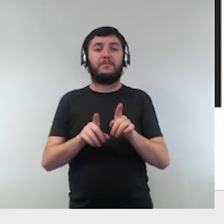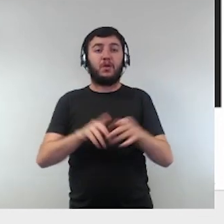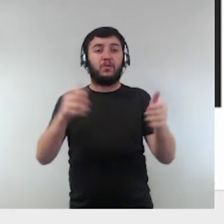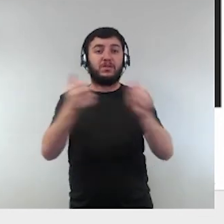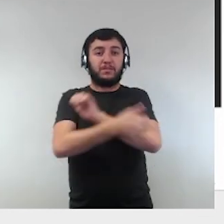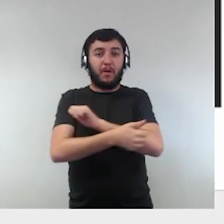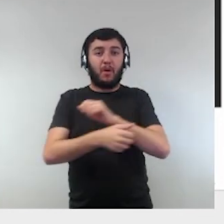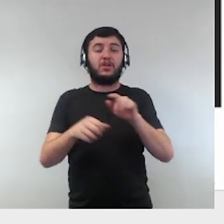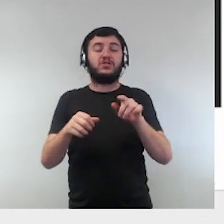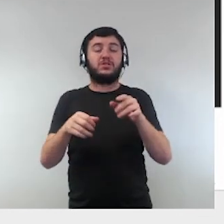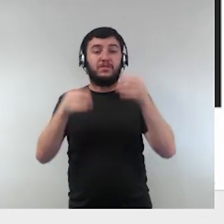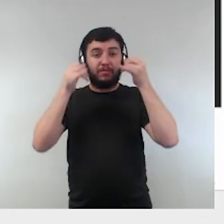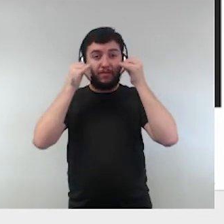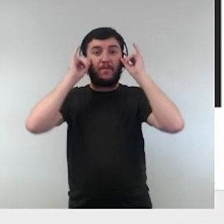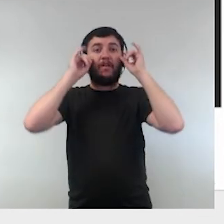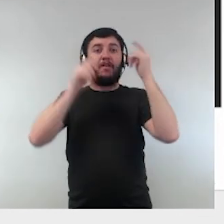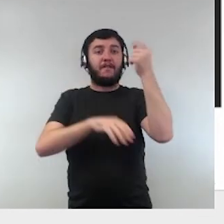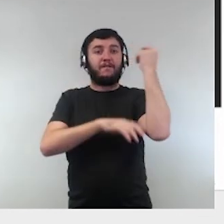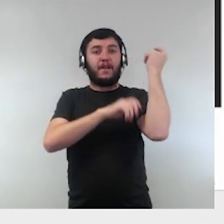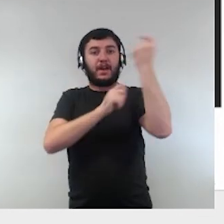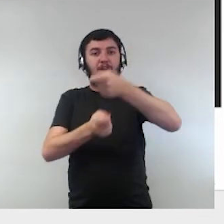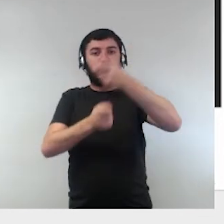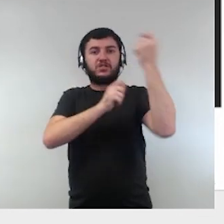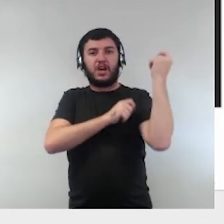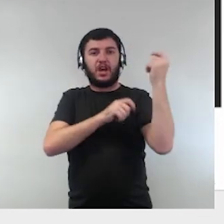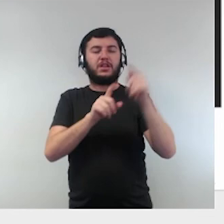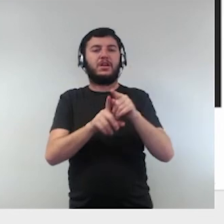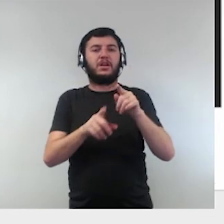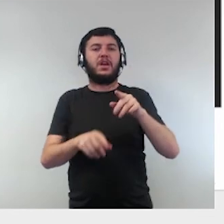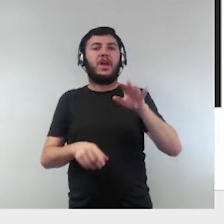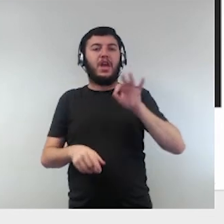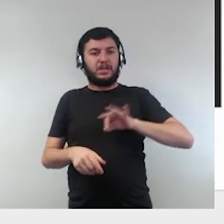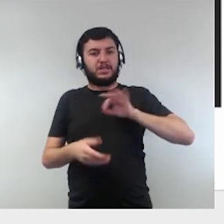nossa cultura, traz